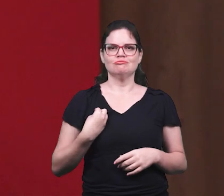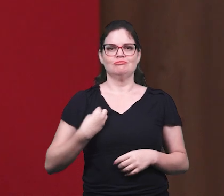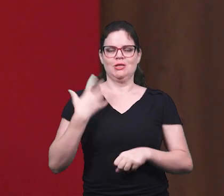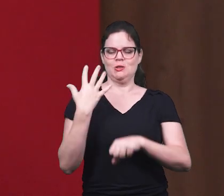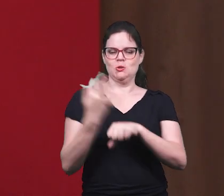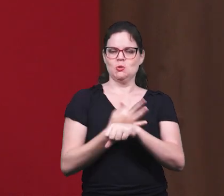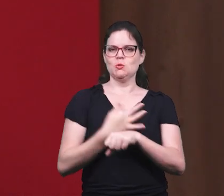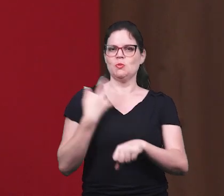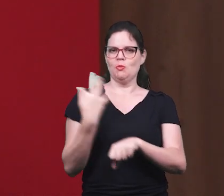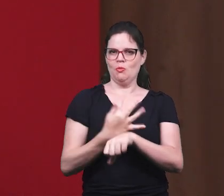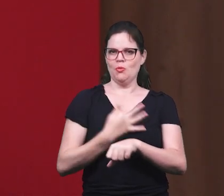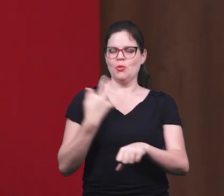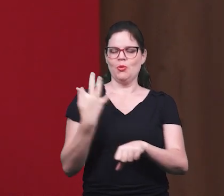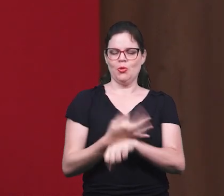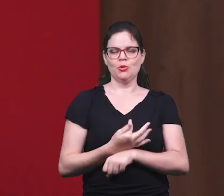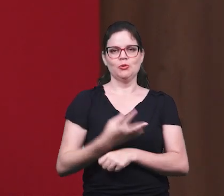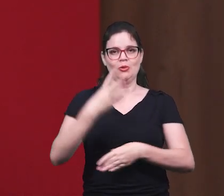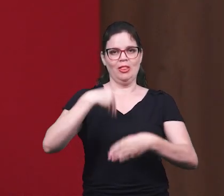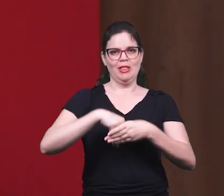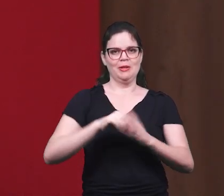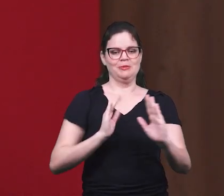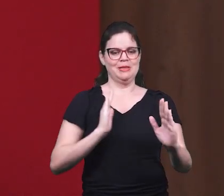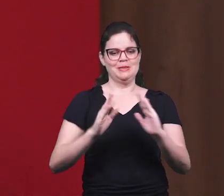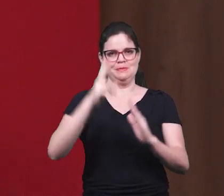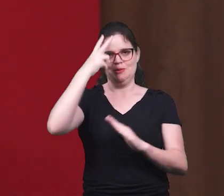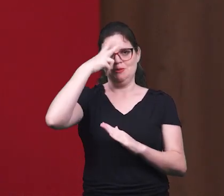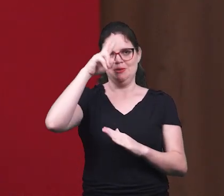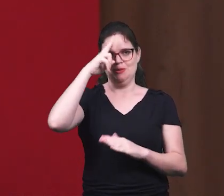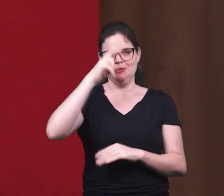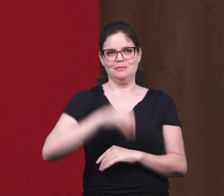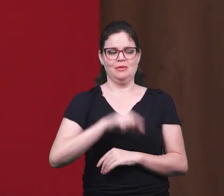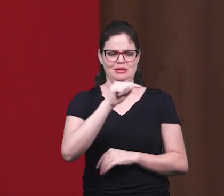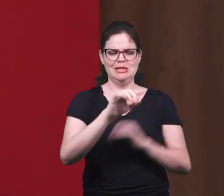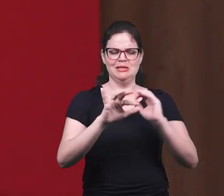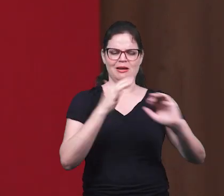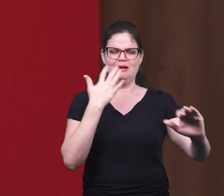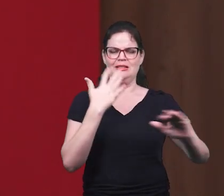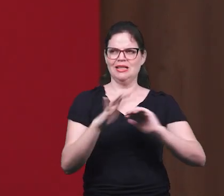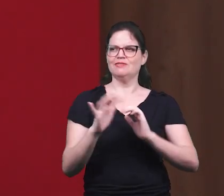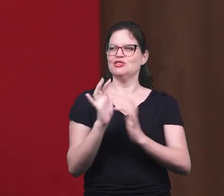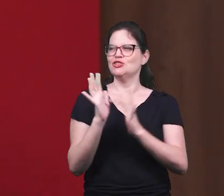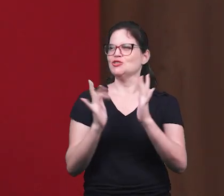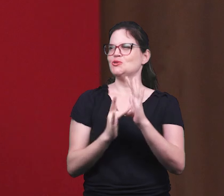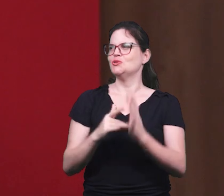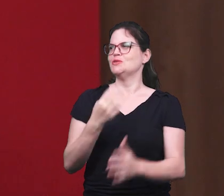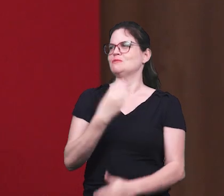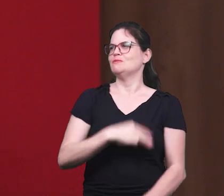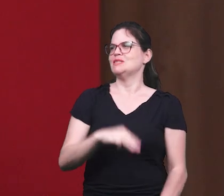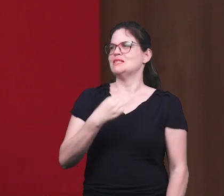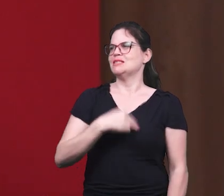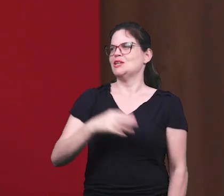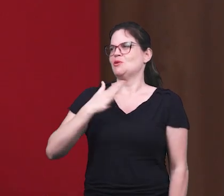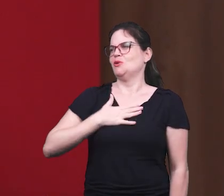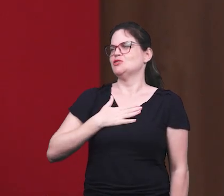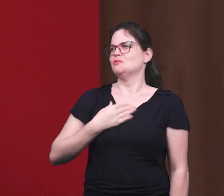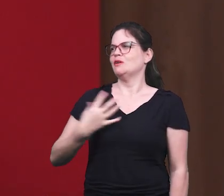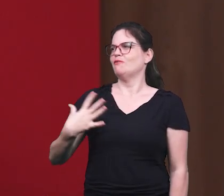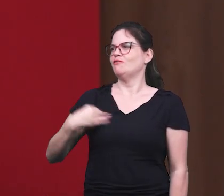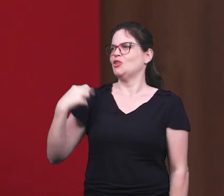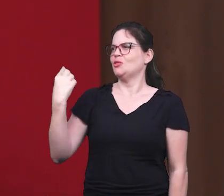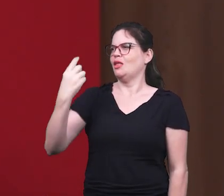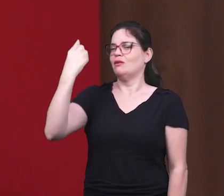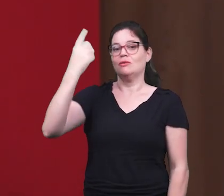na nossa história. Então ele diz, Jesus, filho de Davi, tem misericórdia de mim,